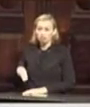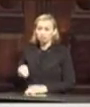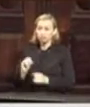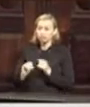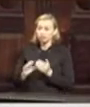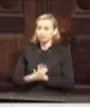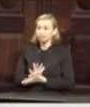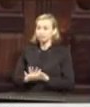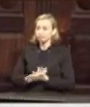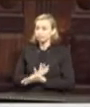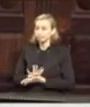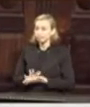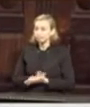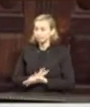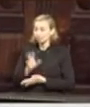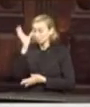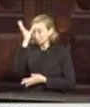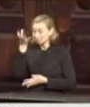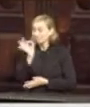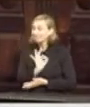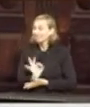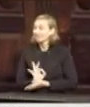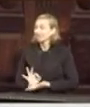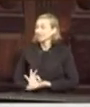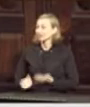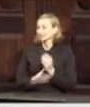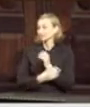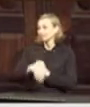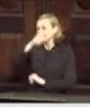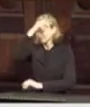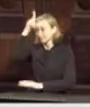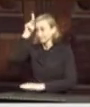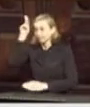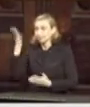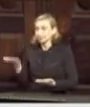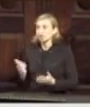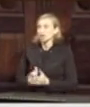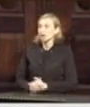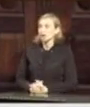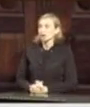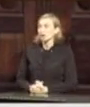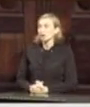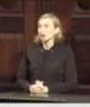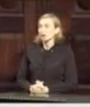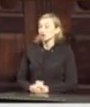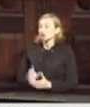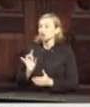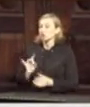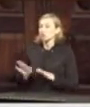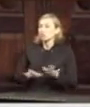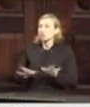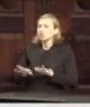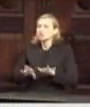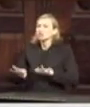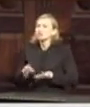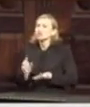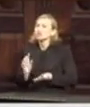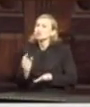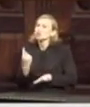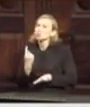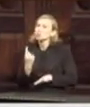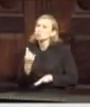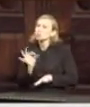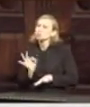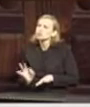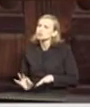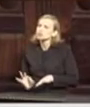cosquinha no orçamento da segurança pública. Ela está movimentando o equivalente a